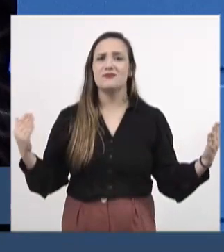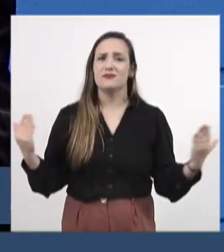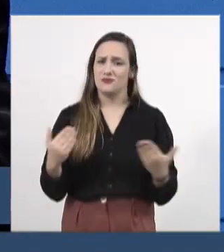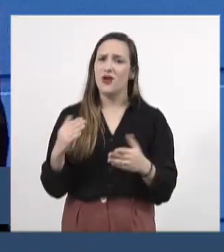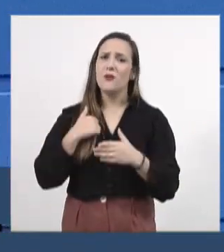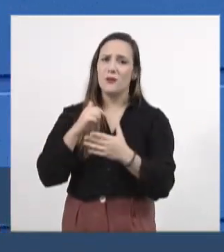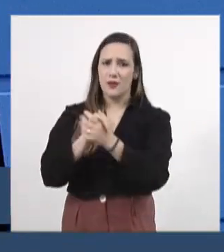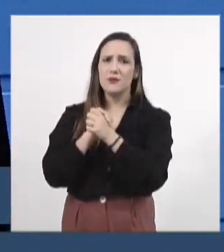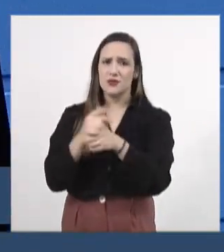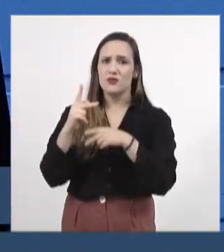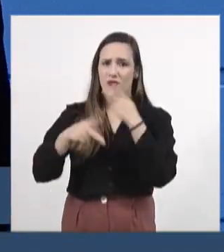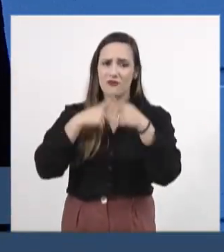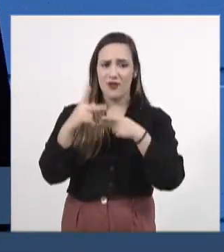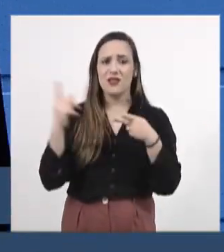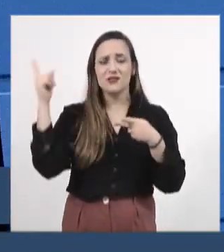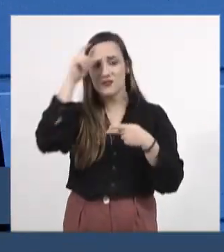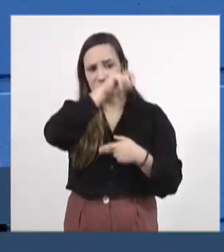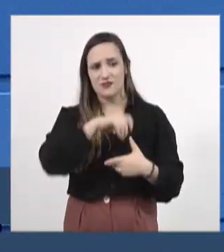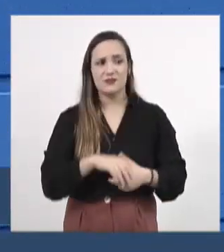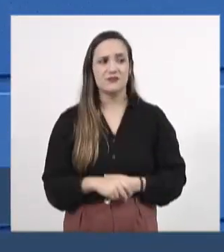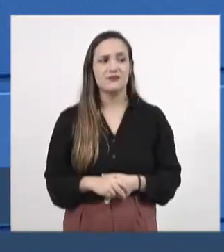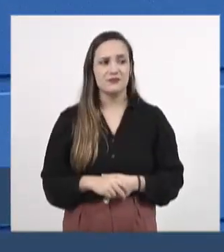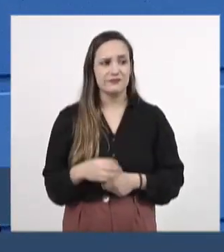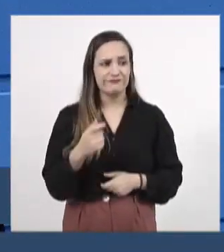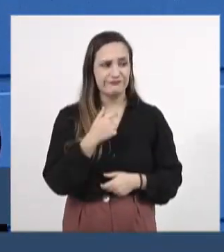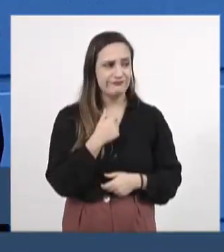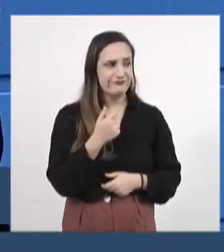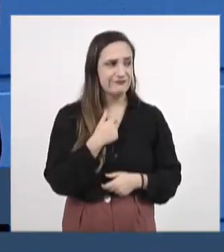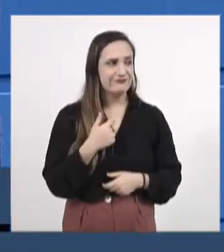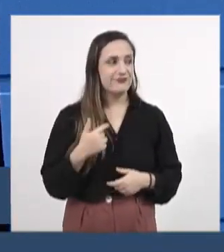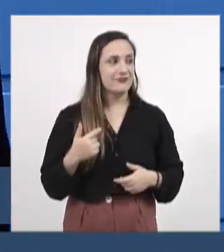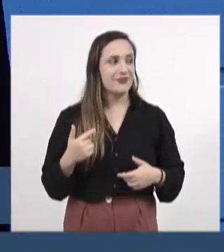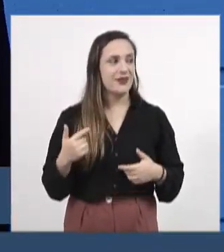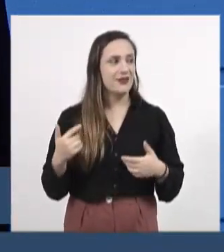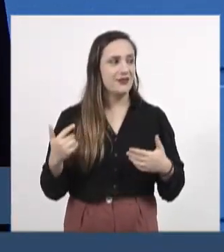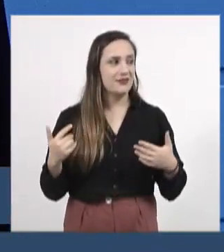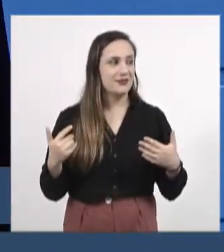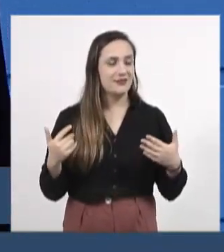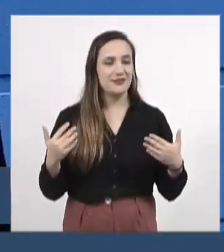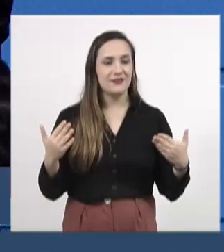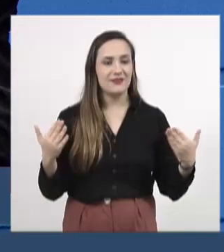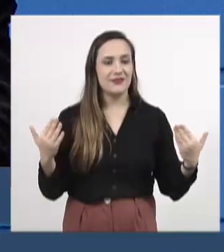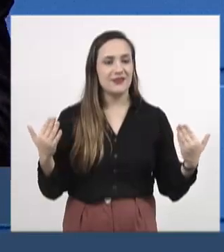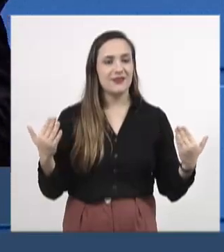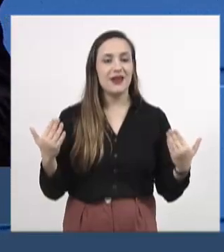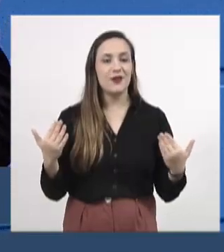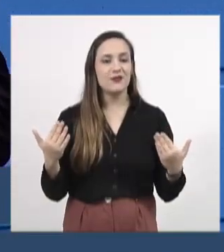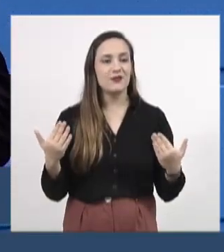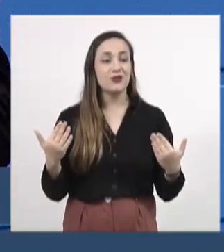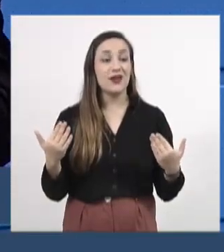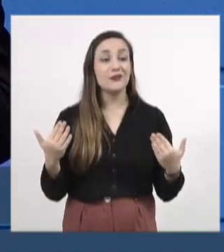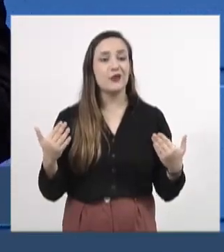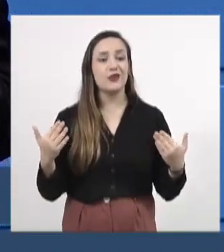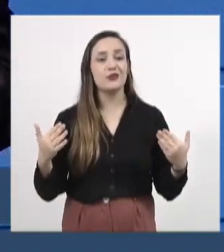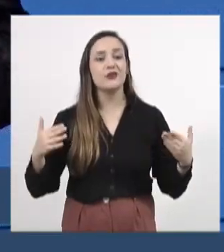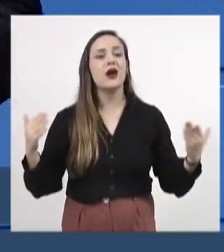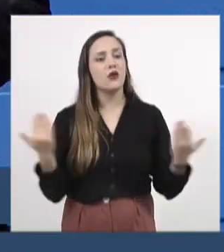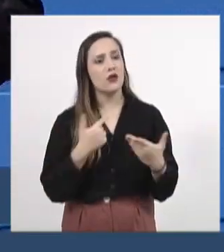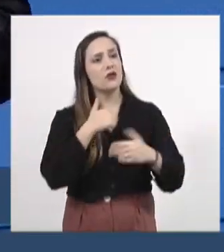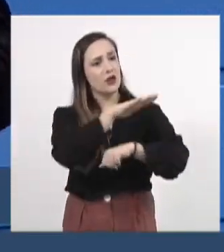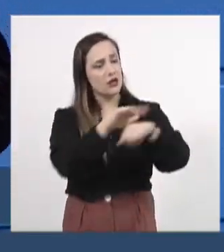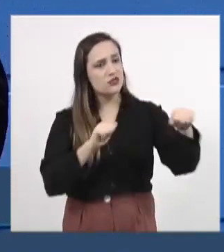desafio. Presidente, eu quero desafiar o CIMI a vir nesta